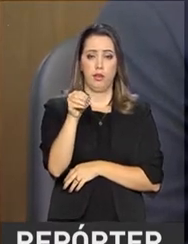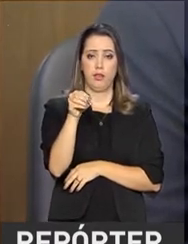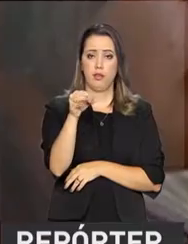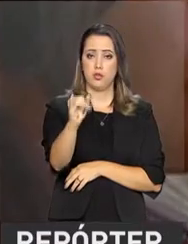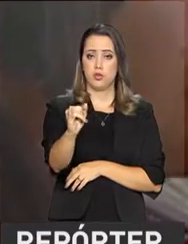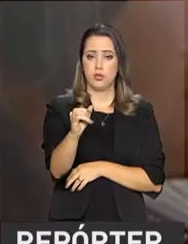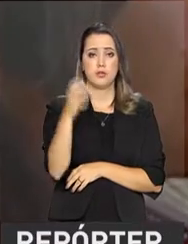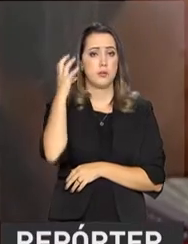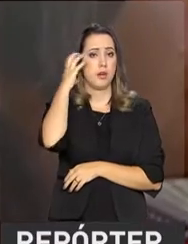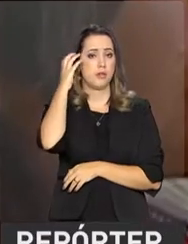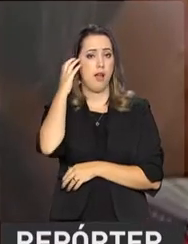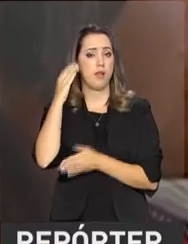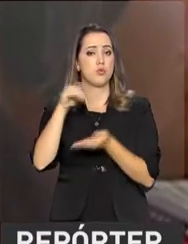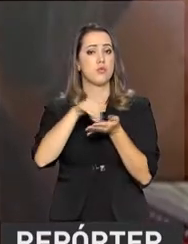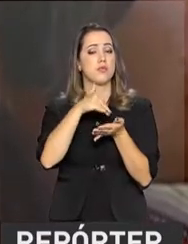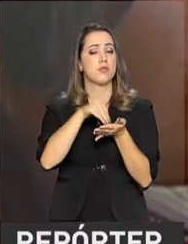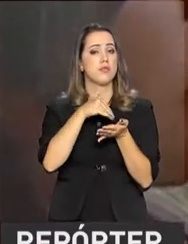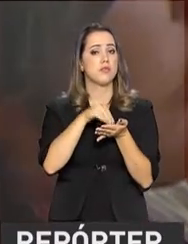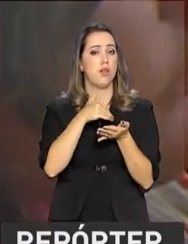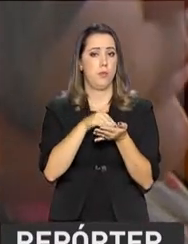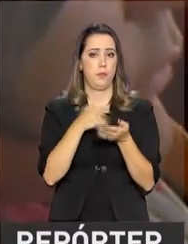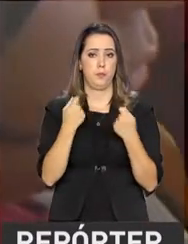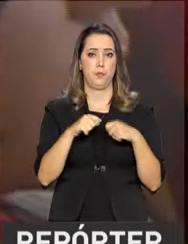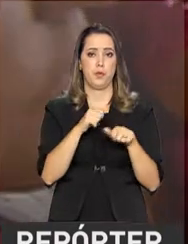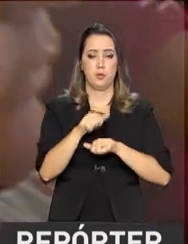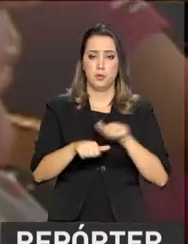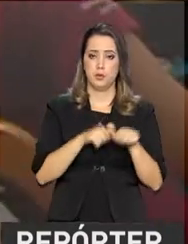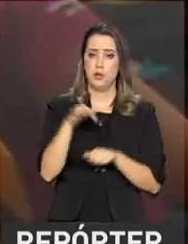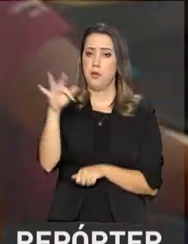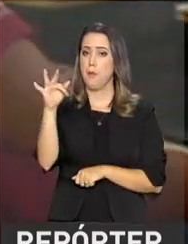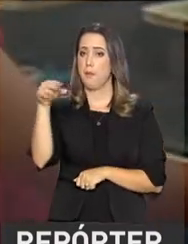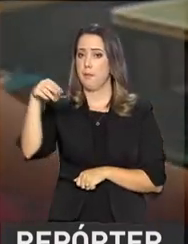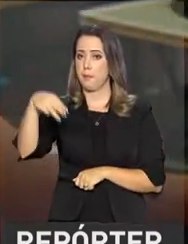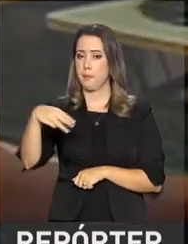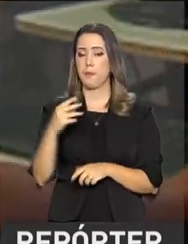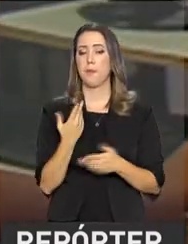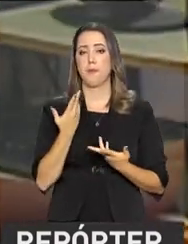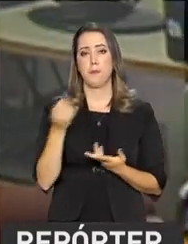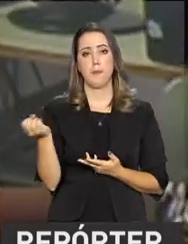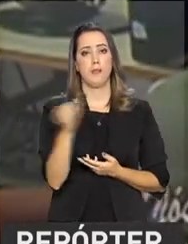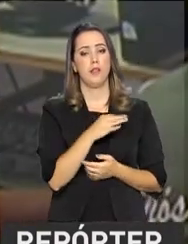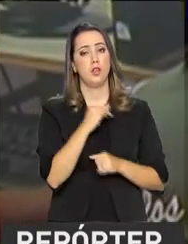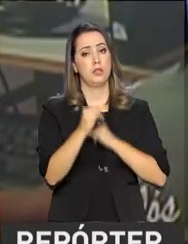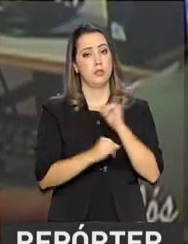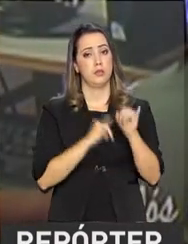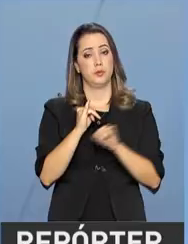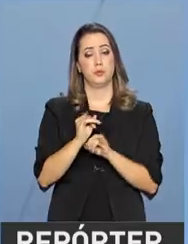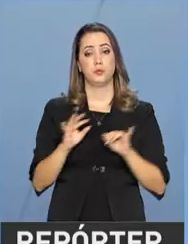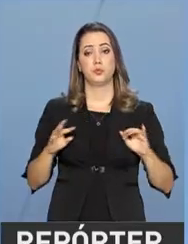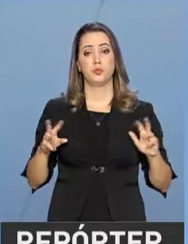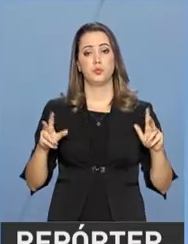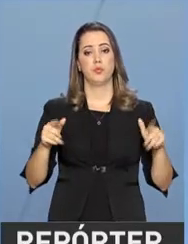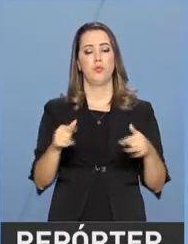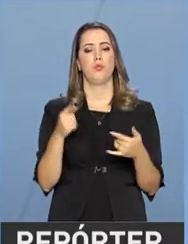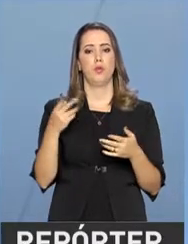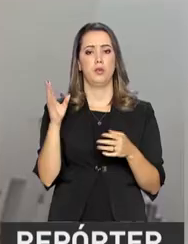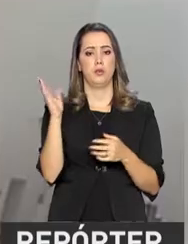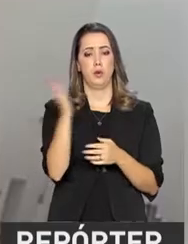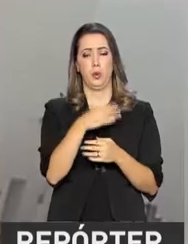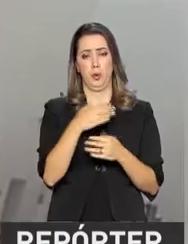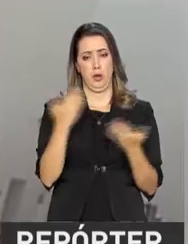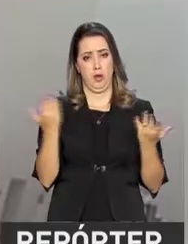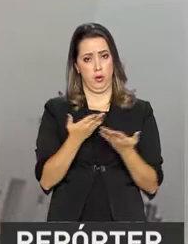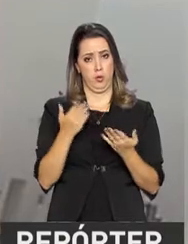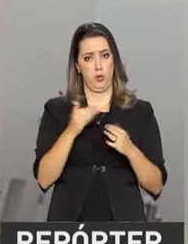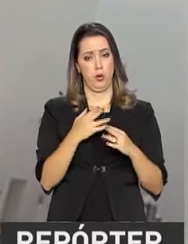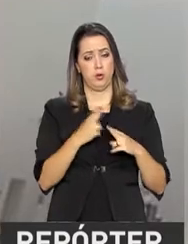migração uma das prioridades para o governo na área de comunicação é o programa internet para todos e com lançamento do